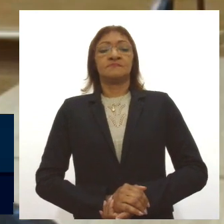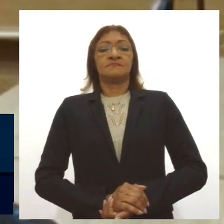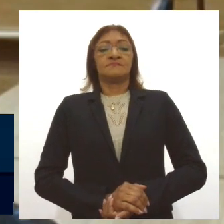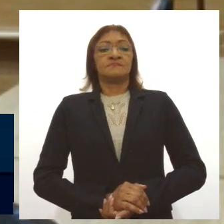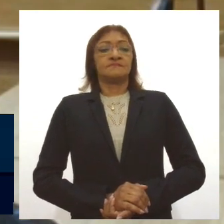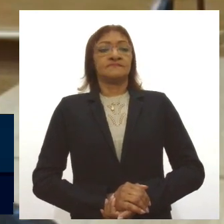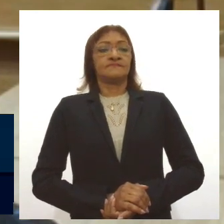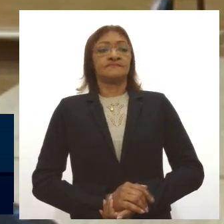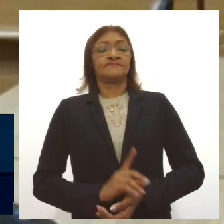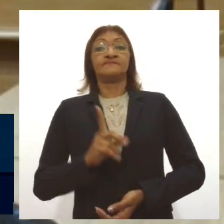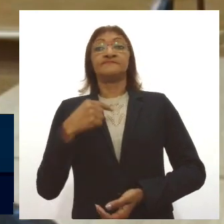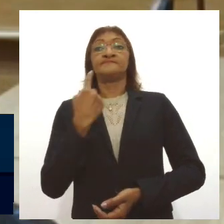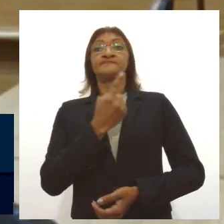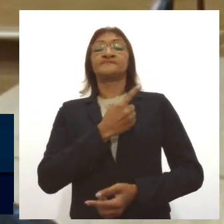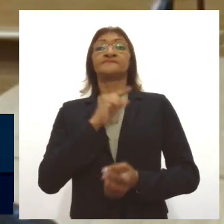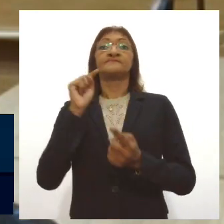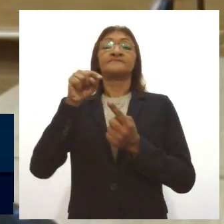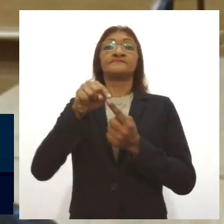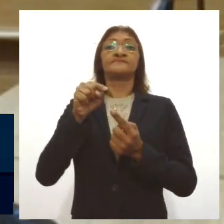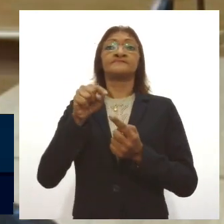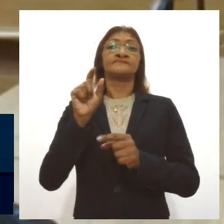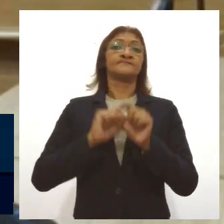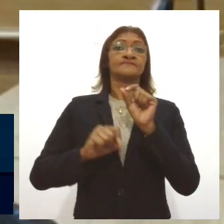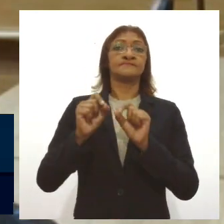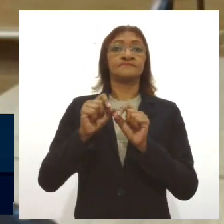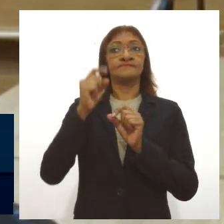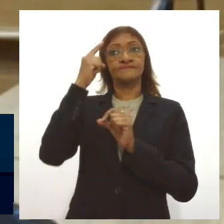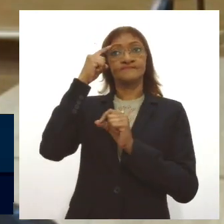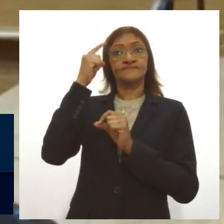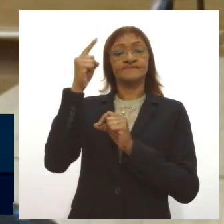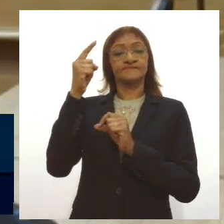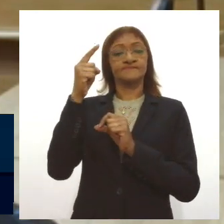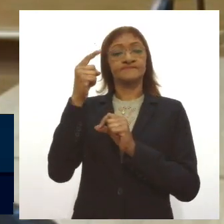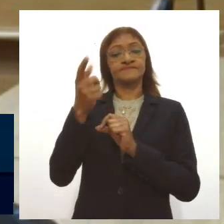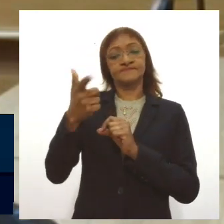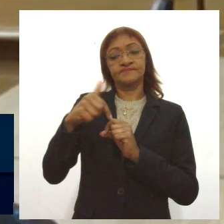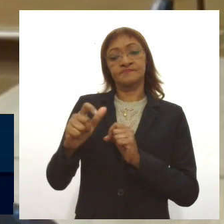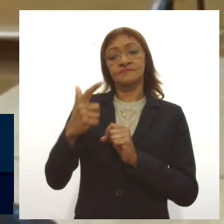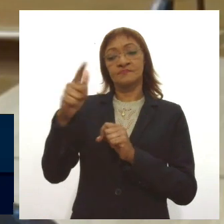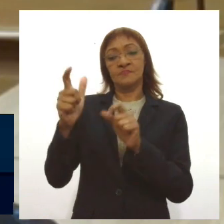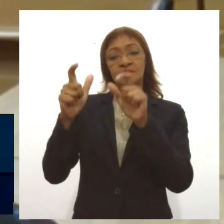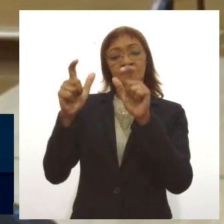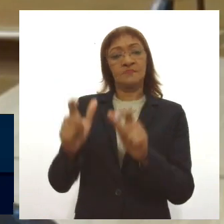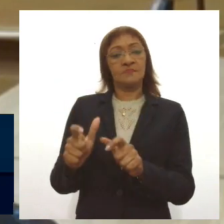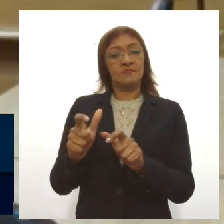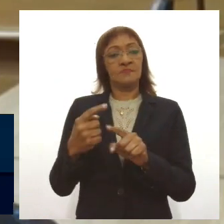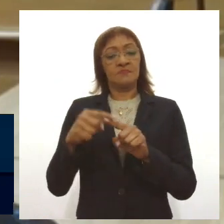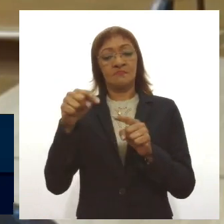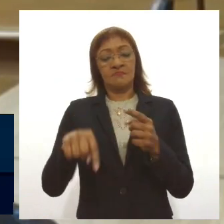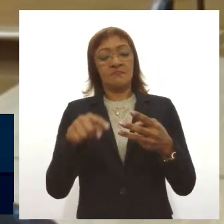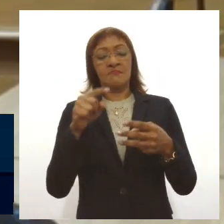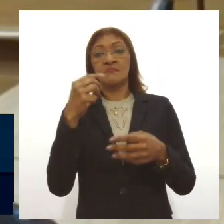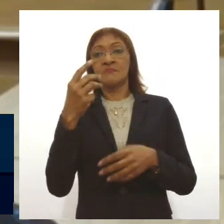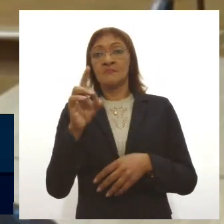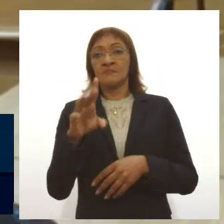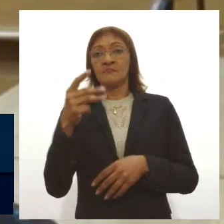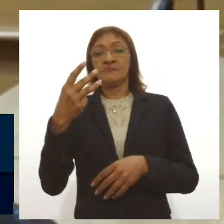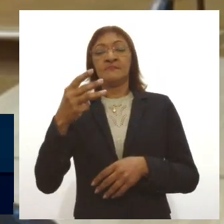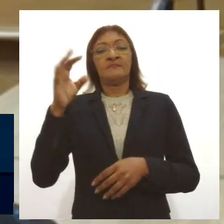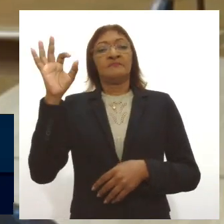A nossa ideia é de criar mais unidade de conservação, né? Porque o estado de Sergipe só tem 13% de